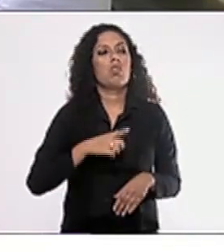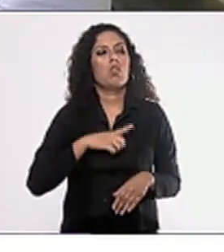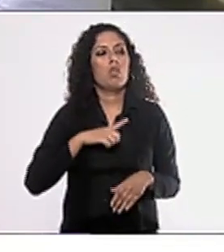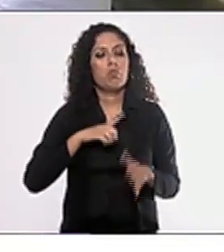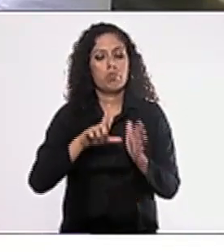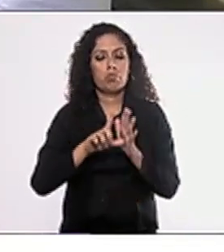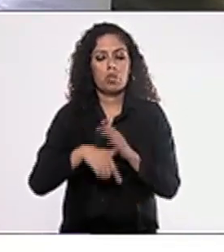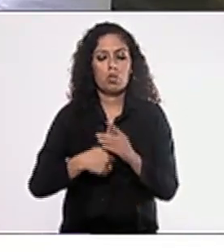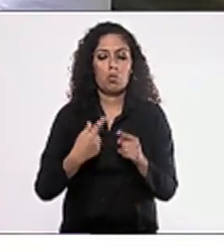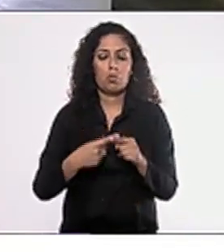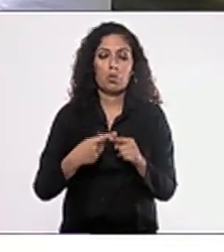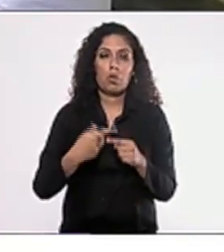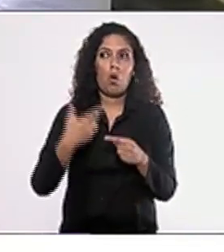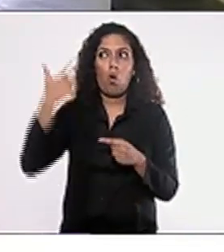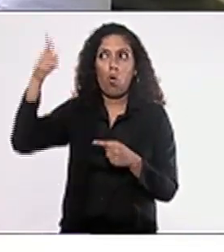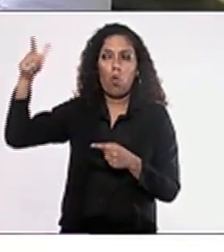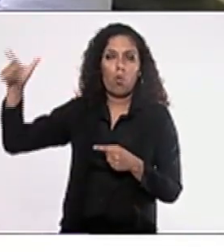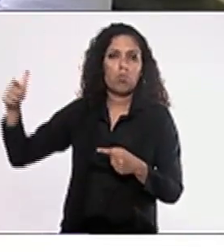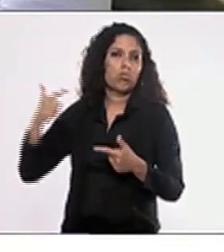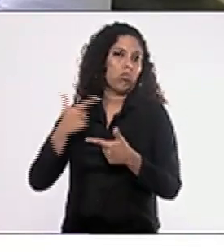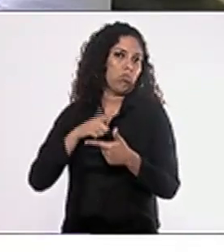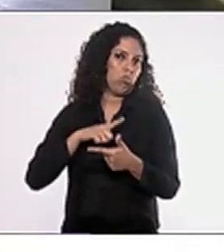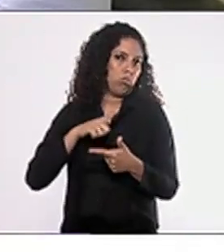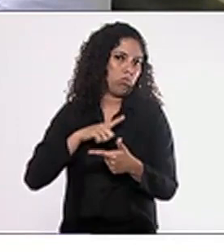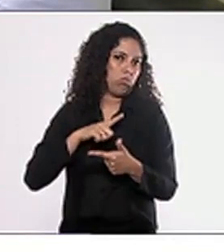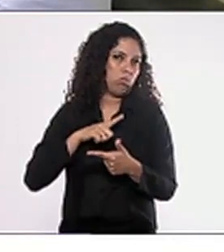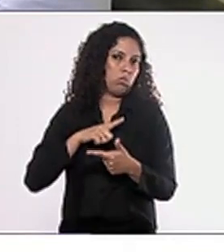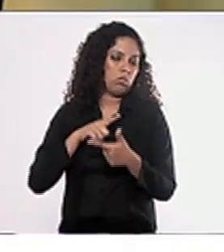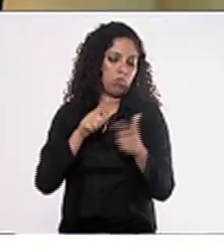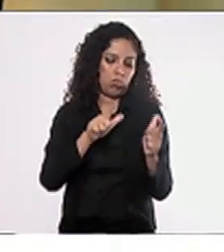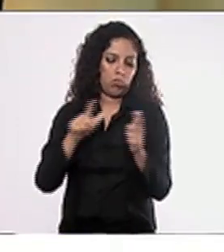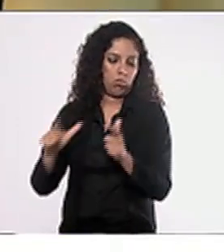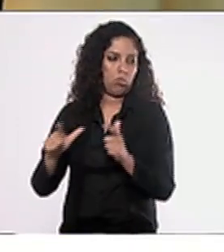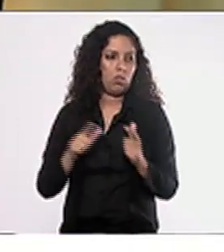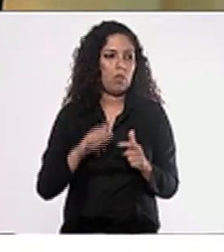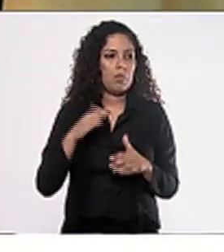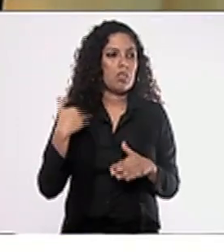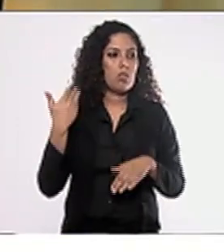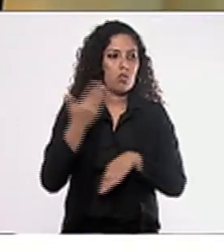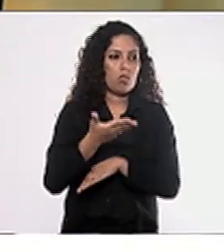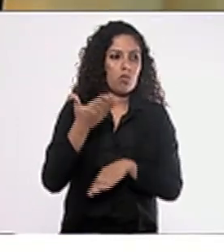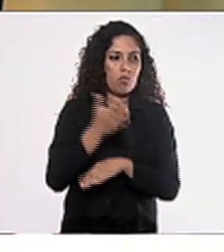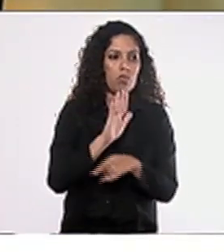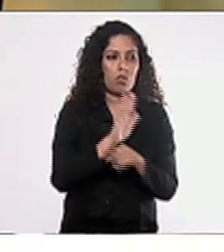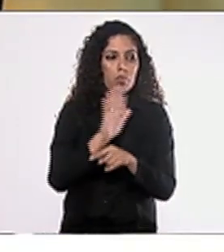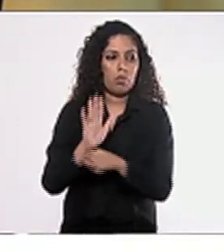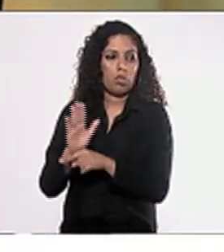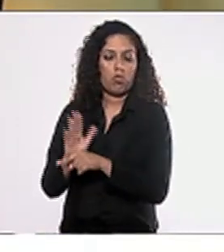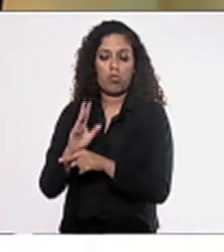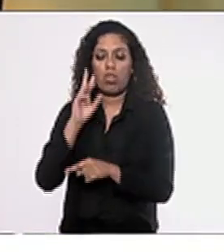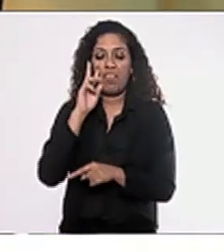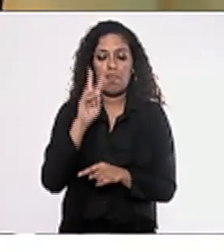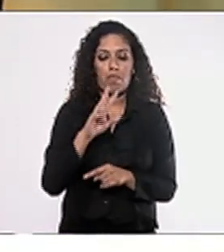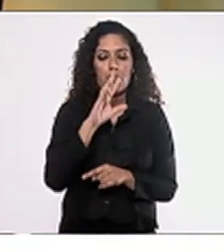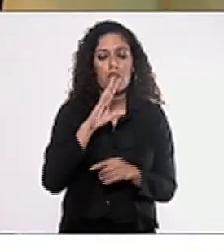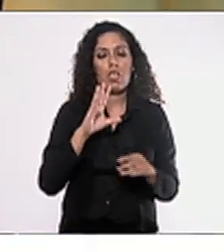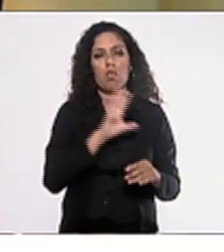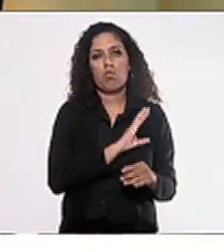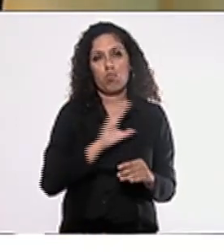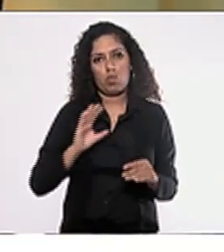outros compromissos que me atrasaram, mas estou aqui para contribuir com os andamentos da CPI.